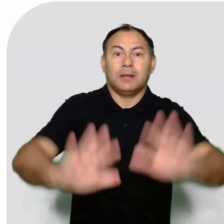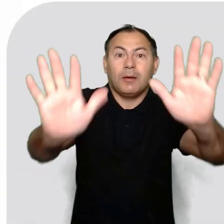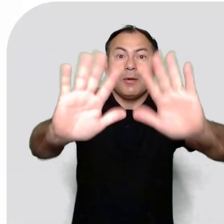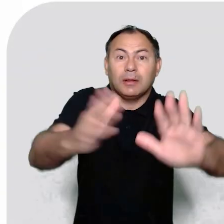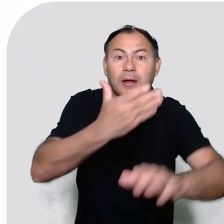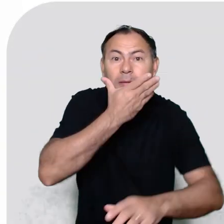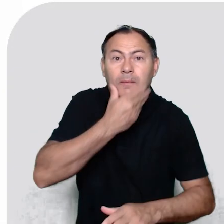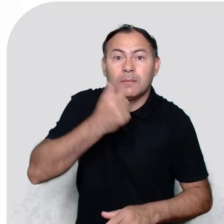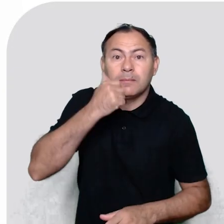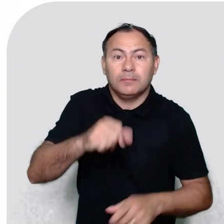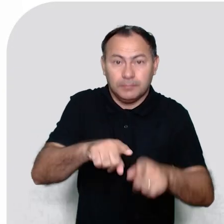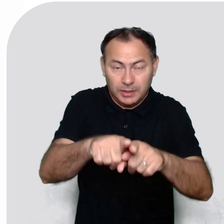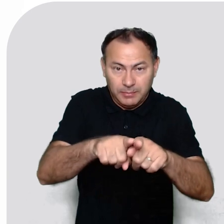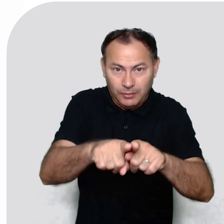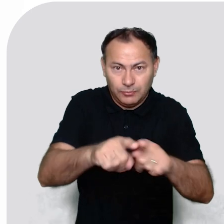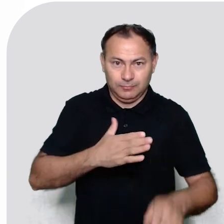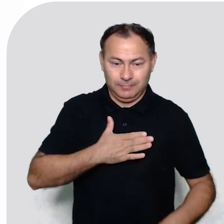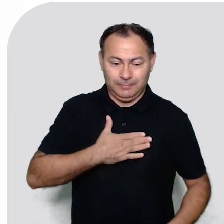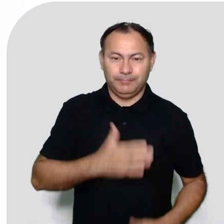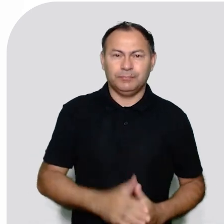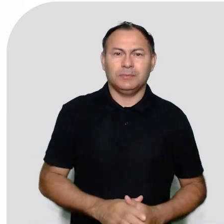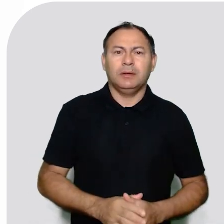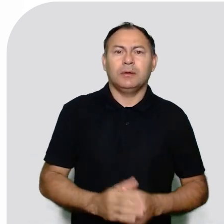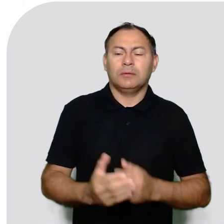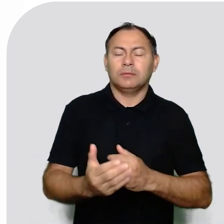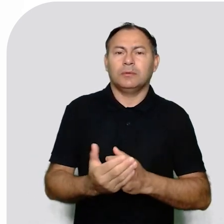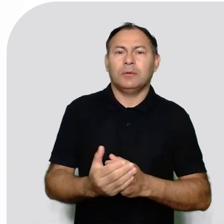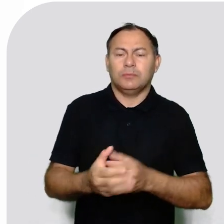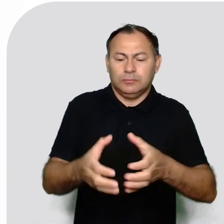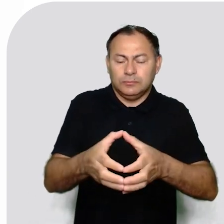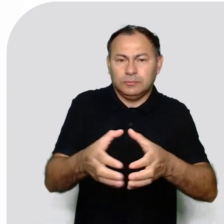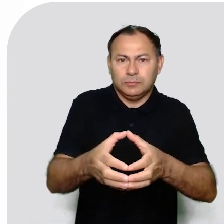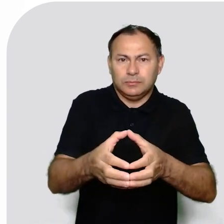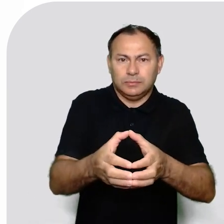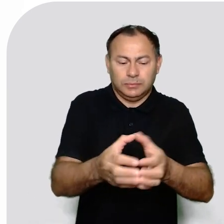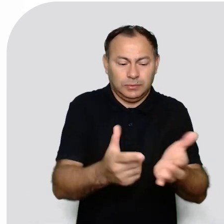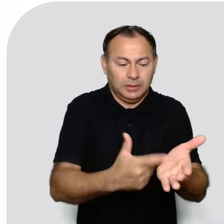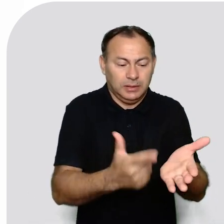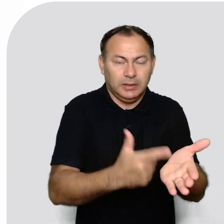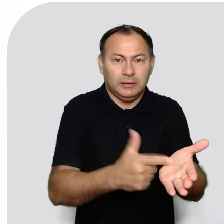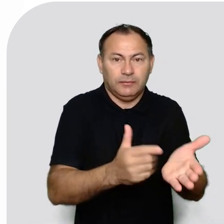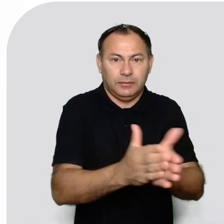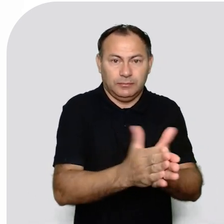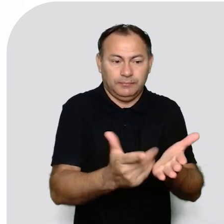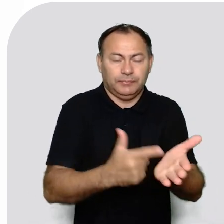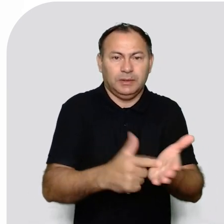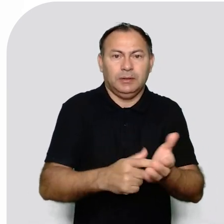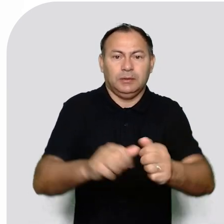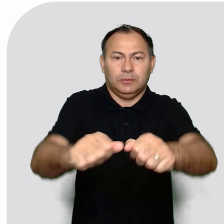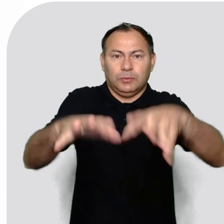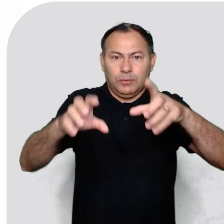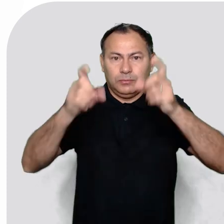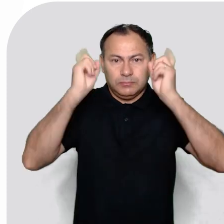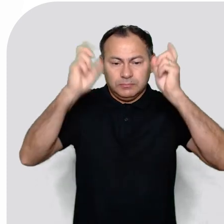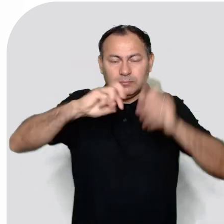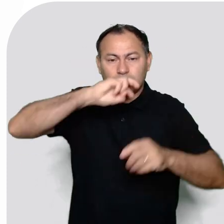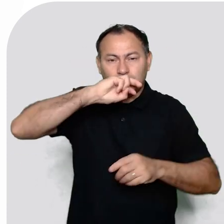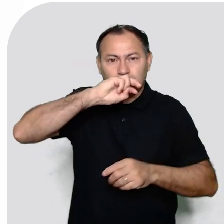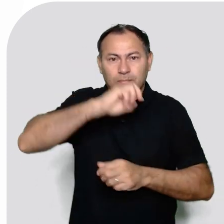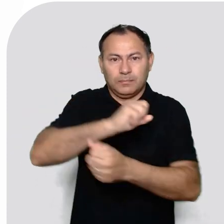Olá, minha irmã, olá, meu irmão. Com auxílio da coleção Cadernos do Concílio, edições